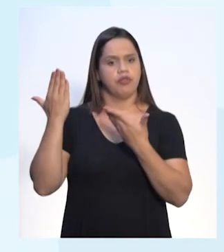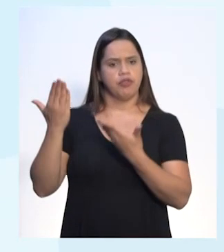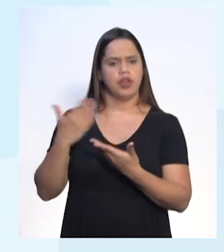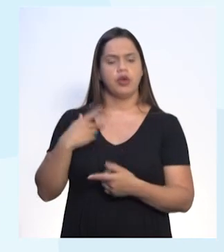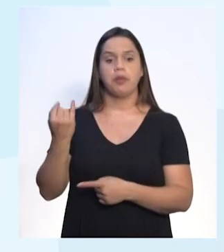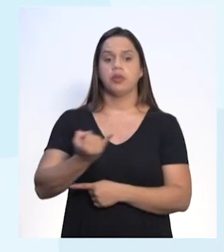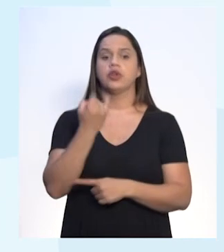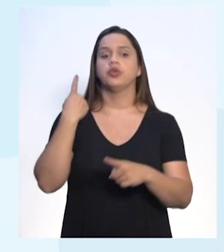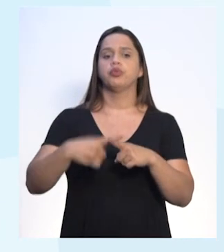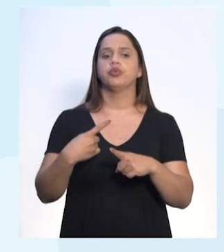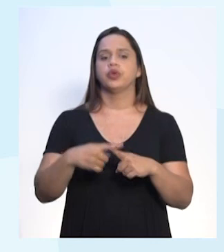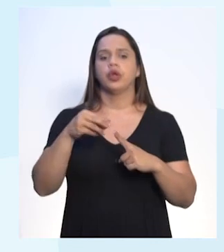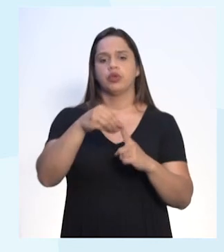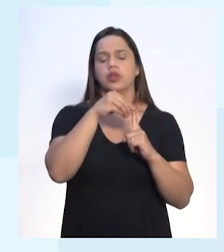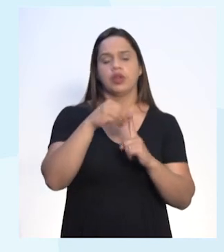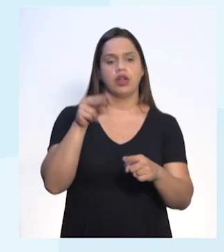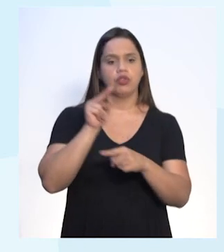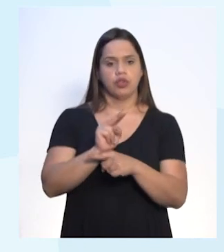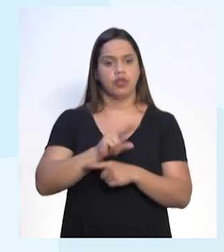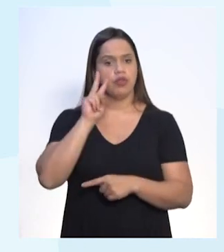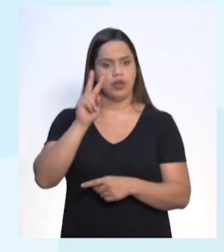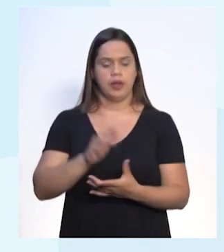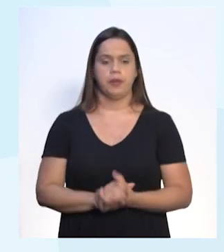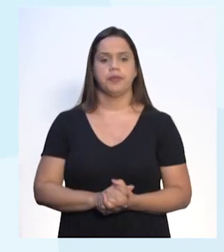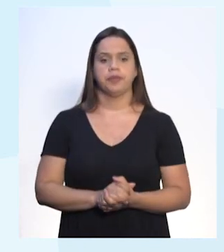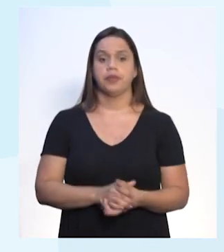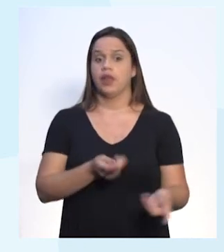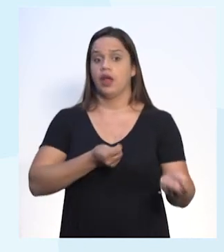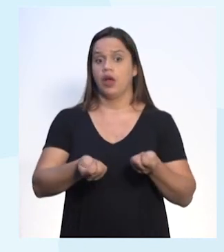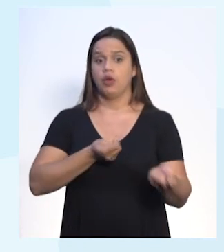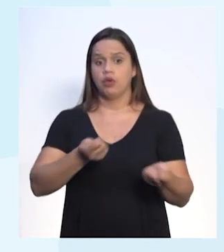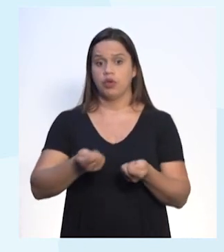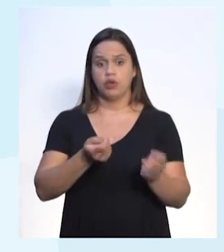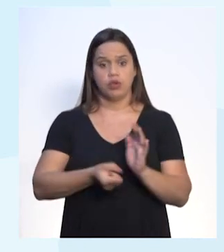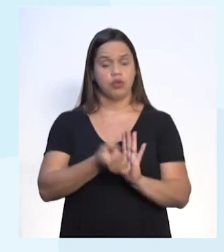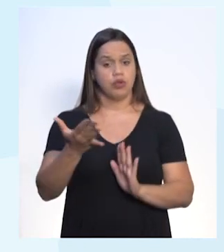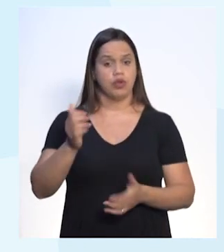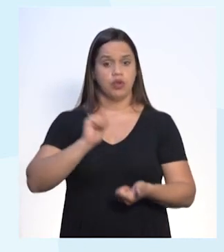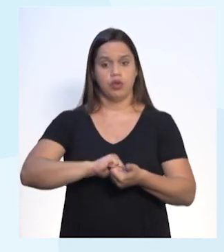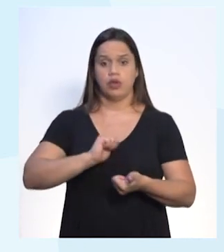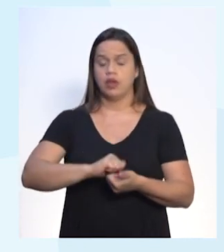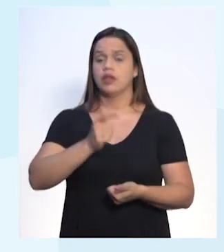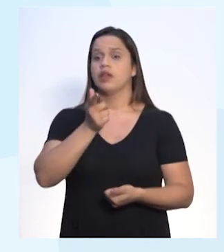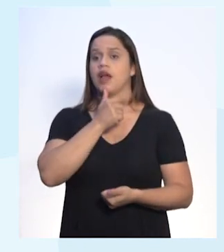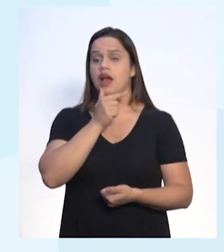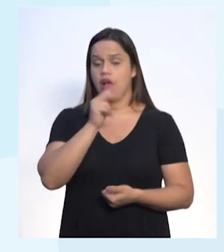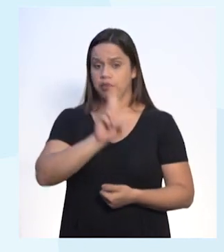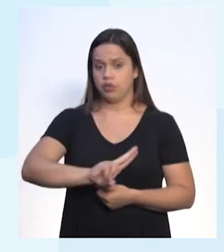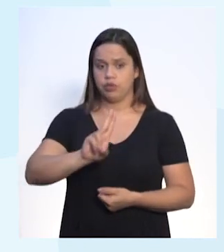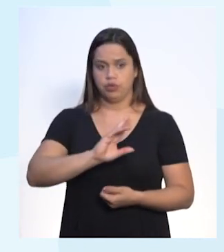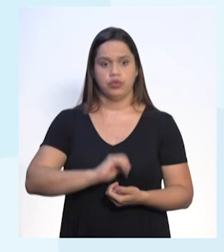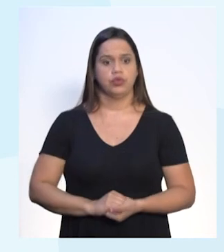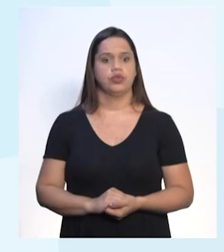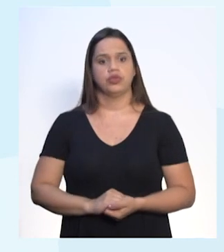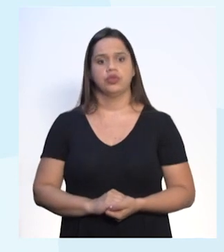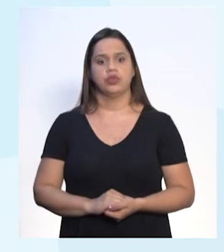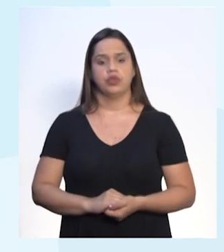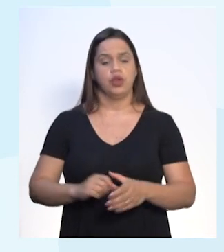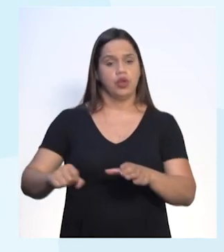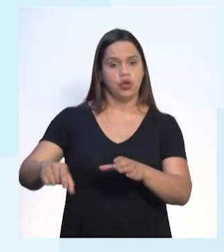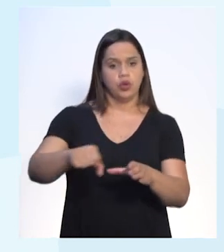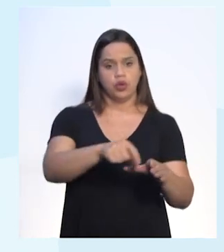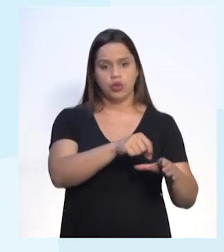de conservação. Vamos lá. Regulação da quantidade e da qualidade de água para o consumo, fertilidade